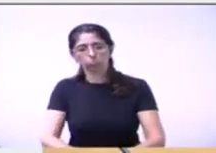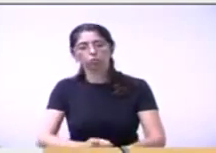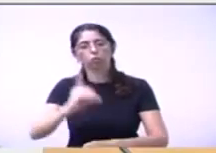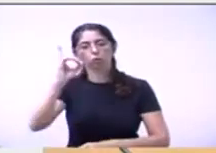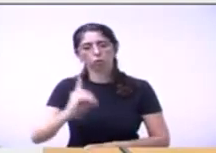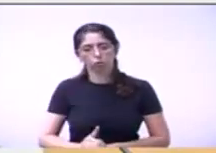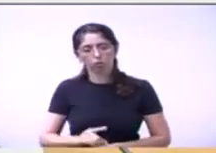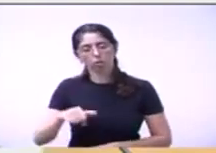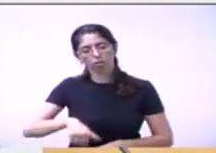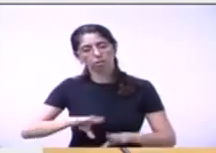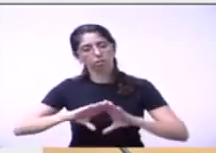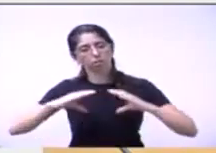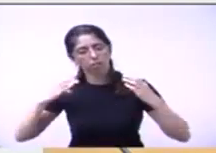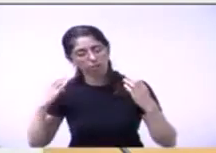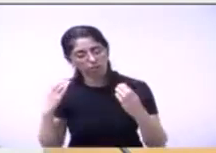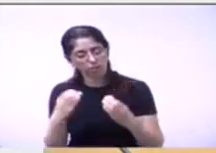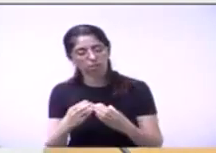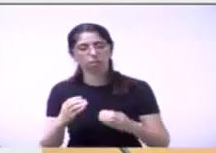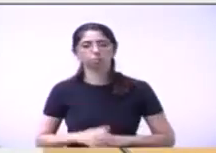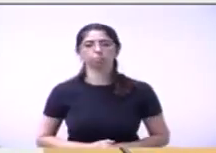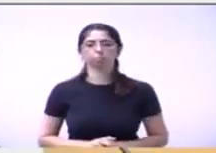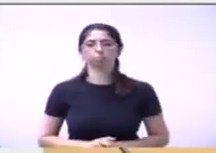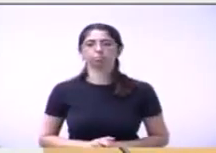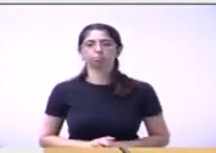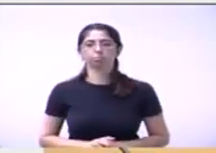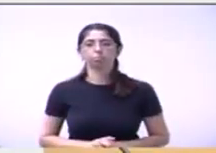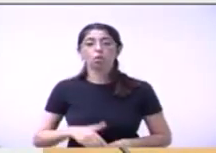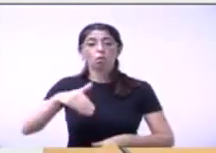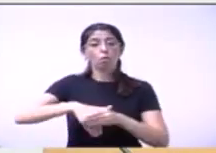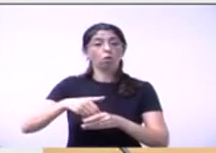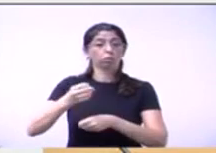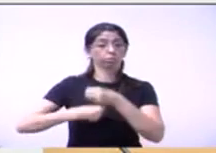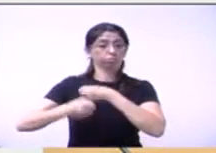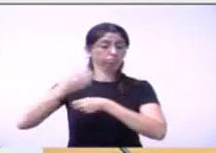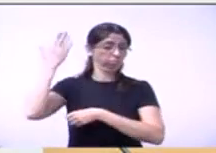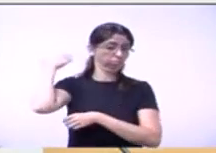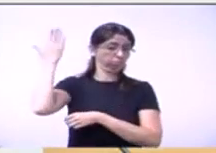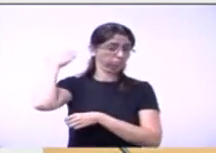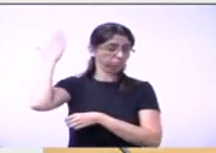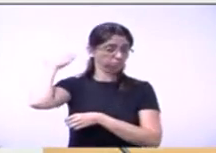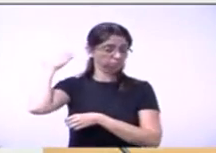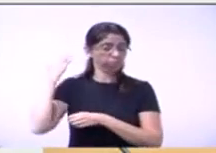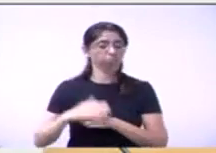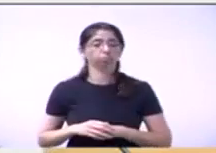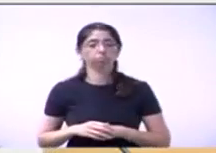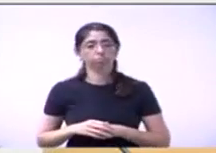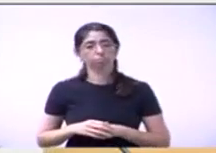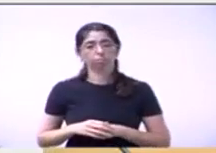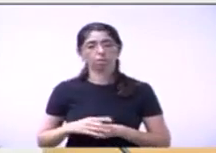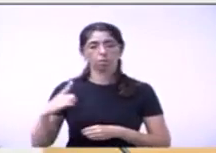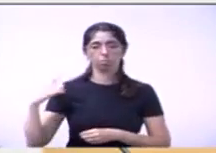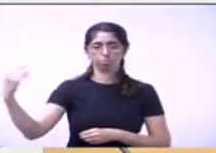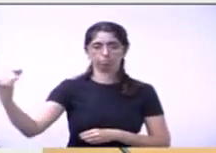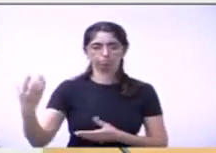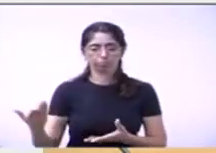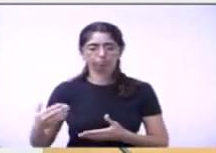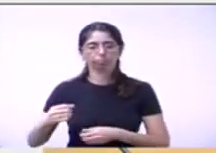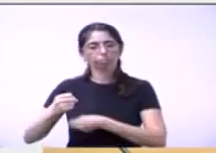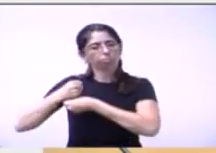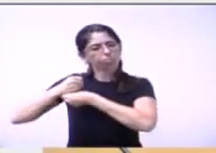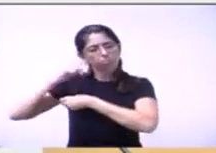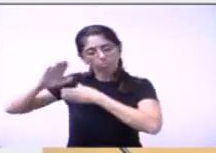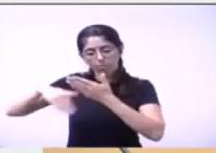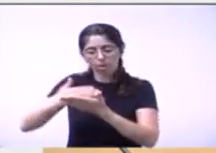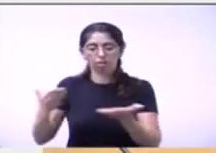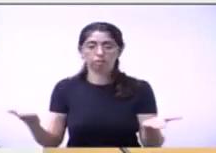aqui na Câmara de Vereadores, honrado pelos votos que recebi, pelo trabalho e a trajetória que construí ao longo